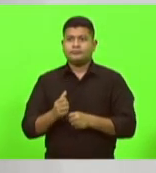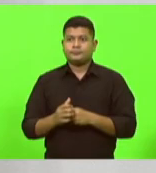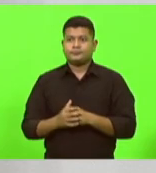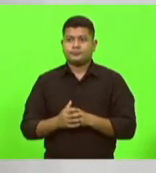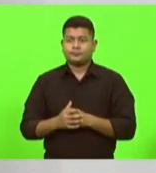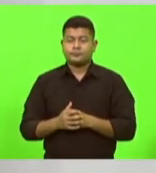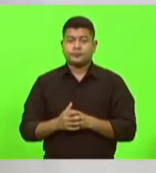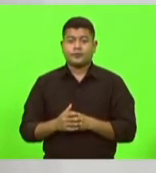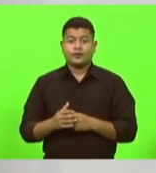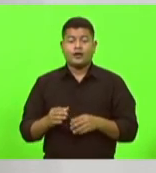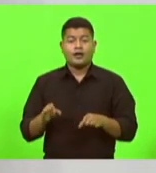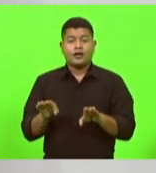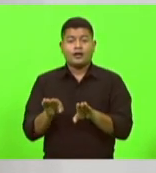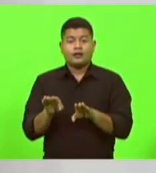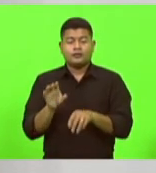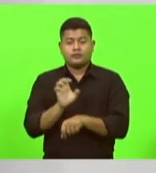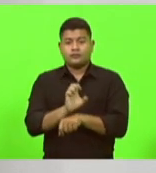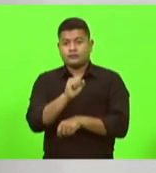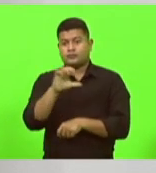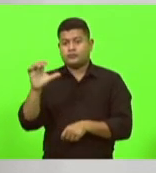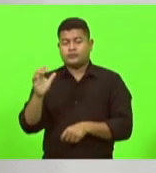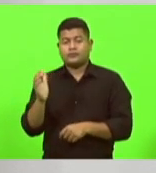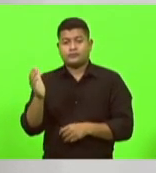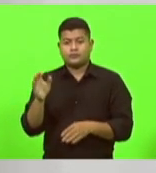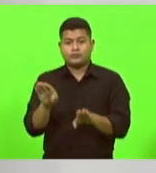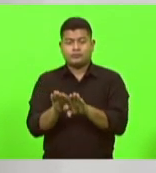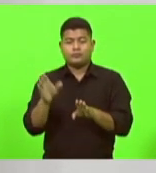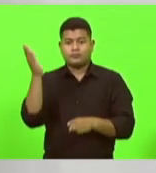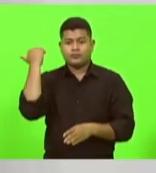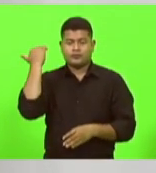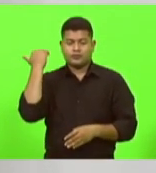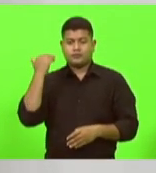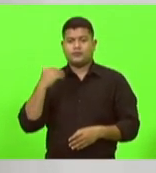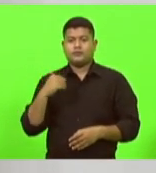aqui, o conselheiro Wilson Vandal.